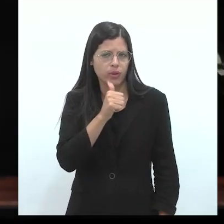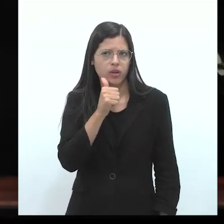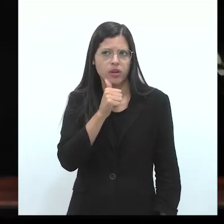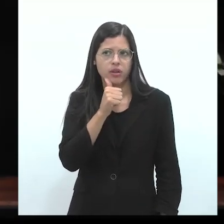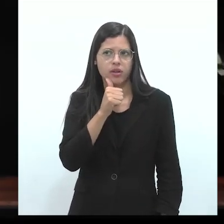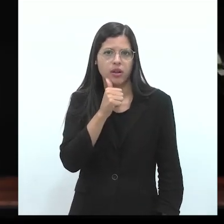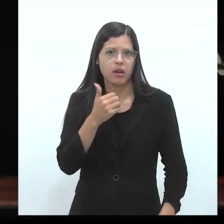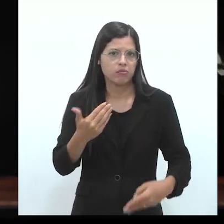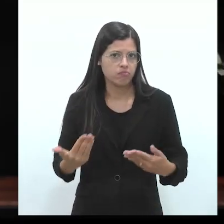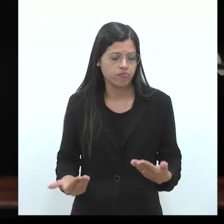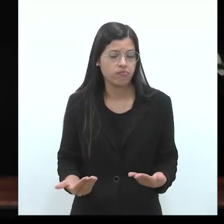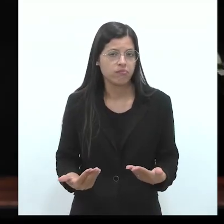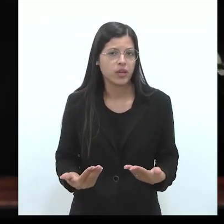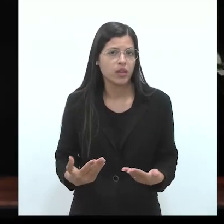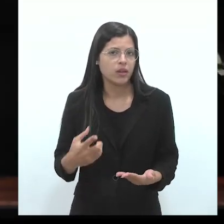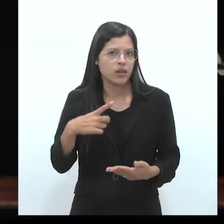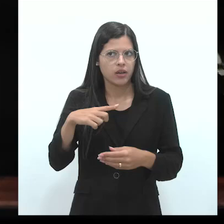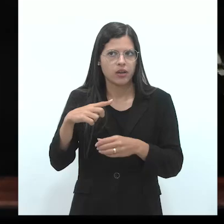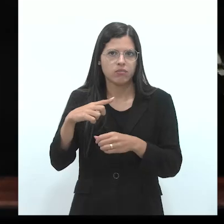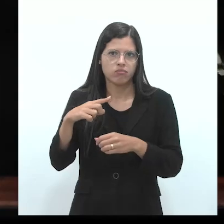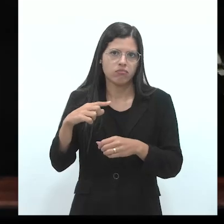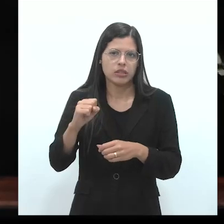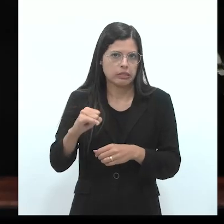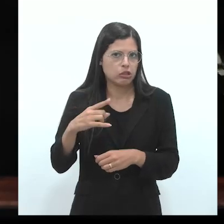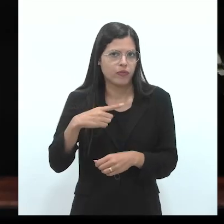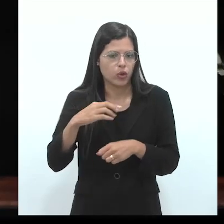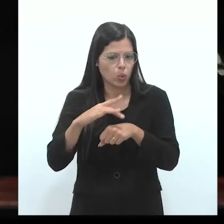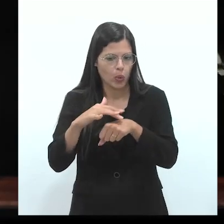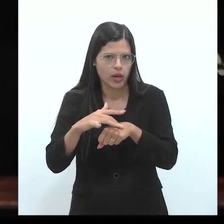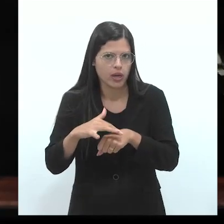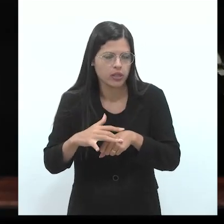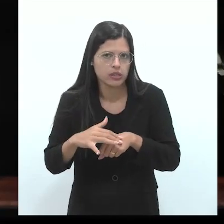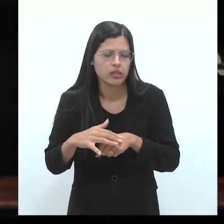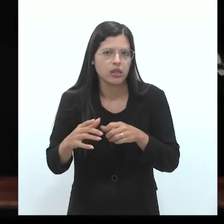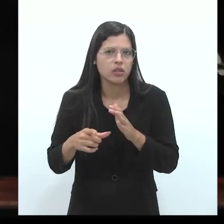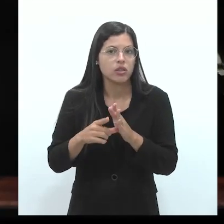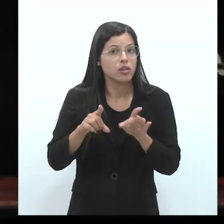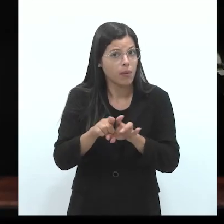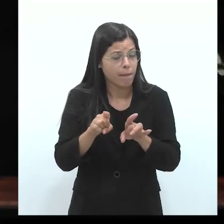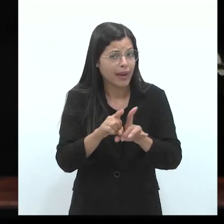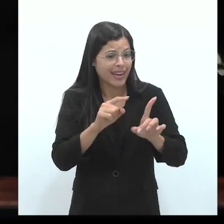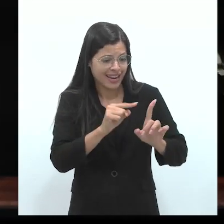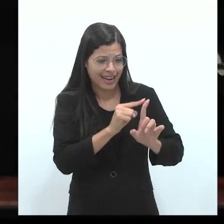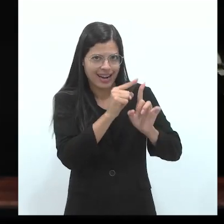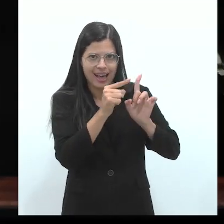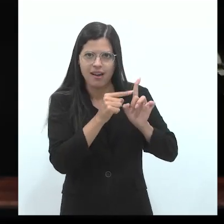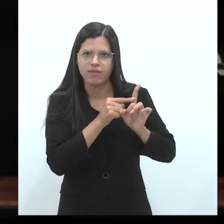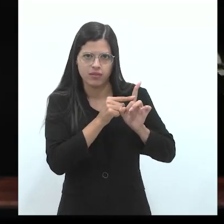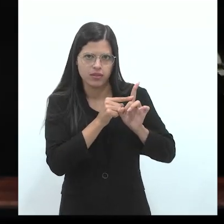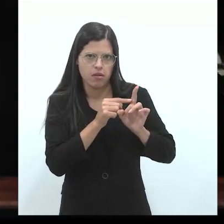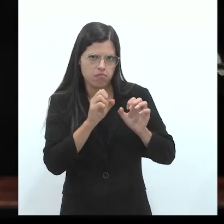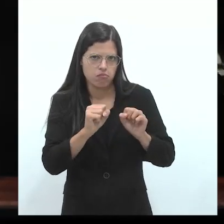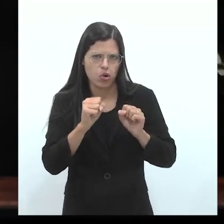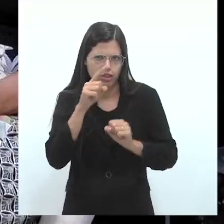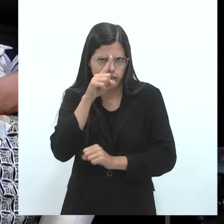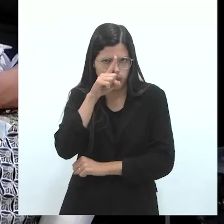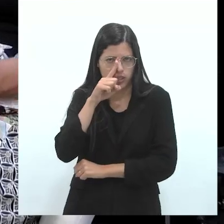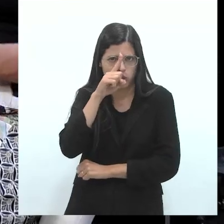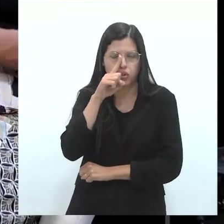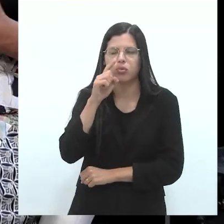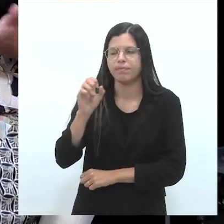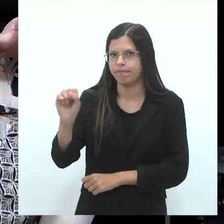mulheres tendo, né, doenças pré-existentes, a gente está falando de grávidas também? É uma situação de risco nesse momento? Sim, sem